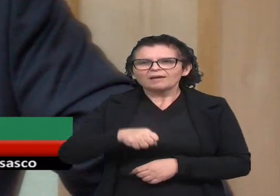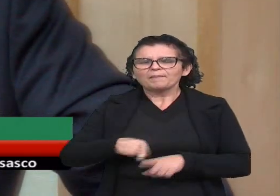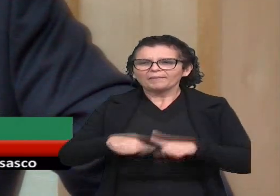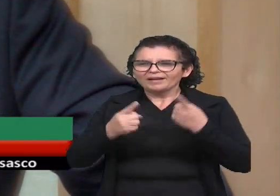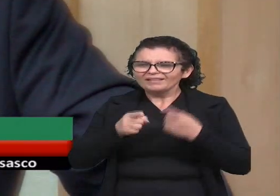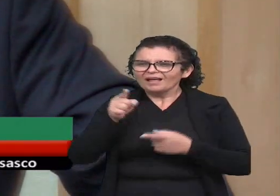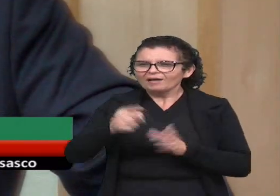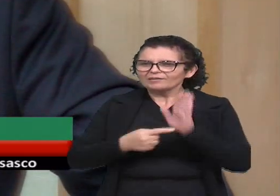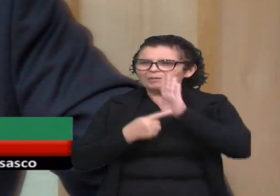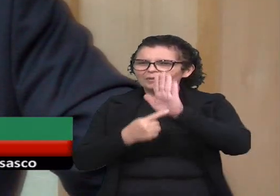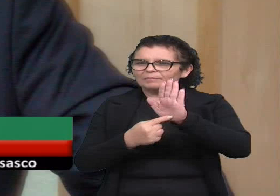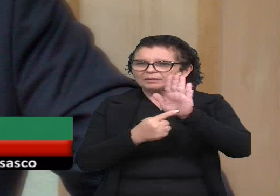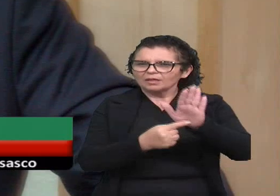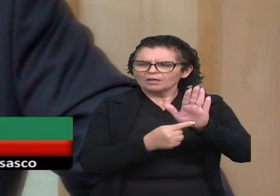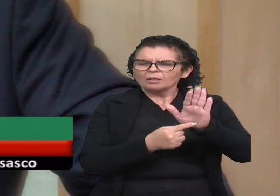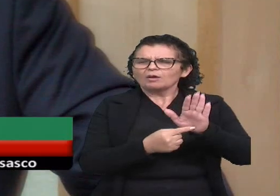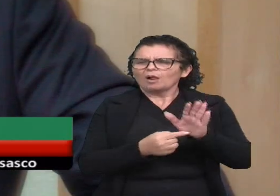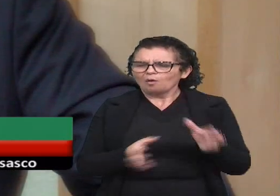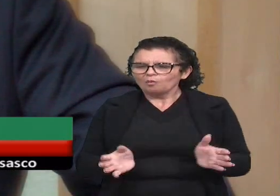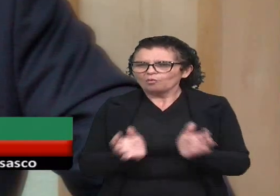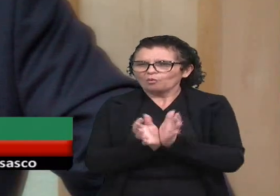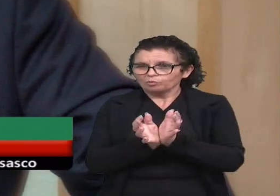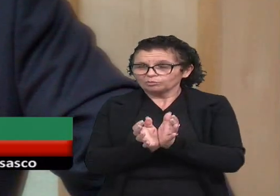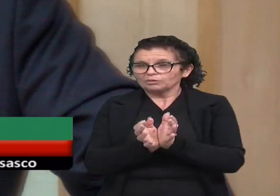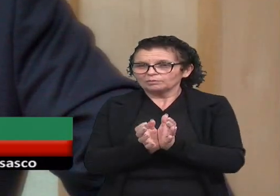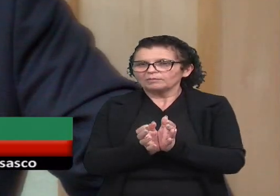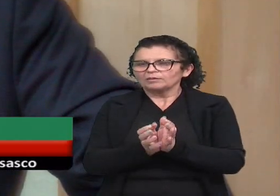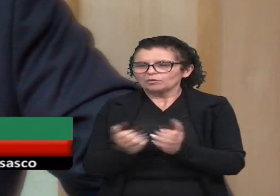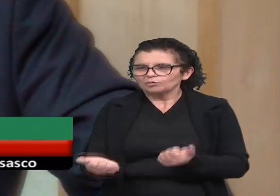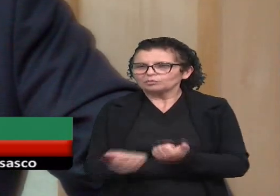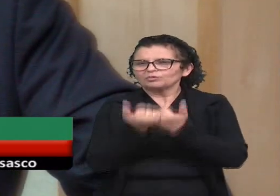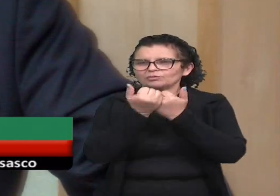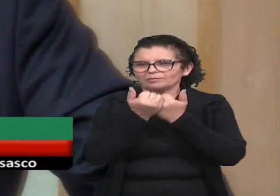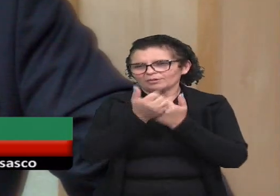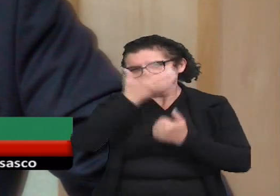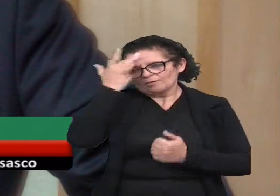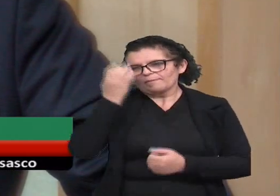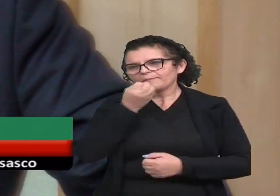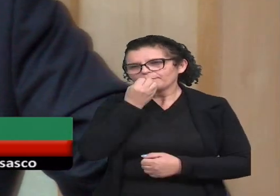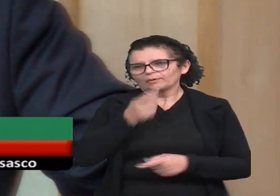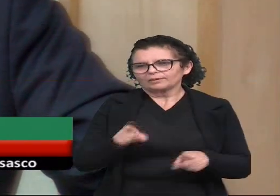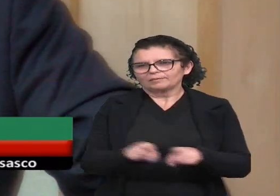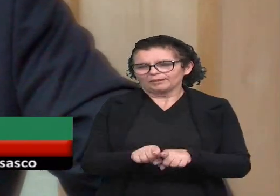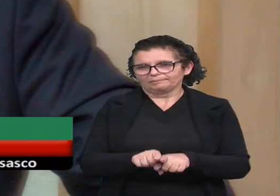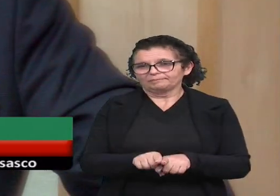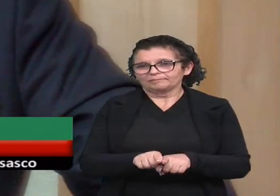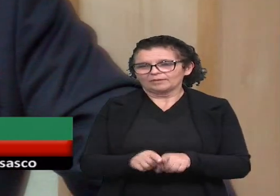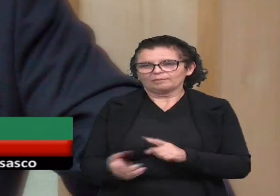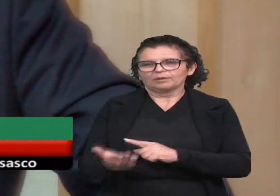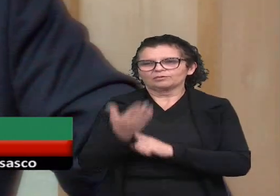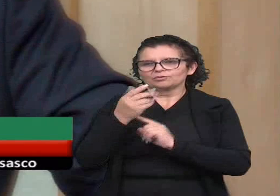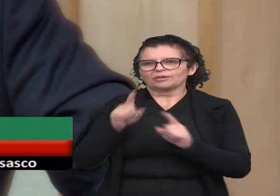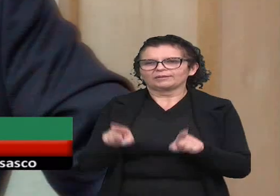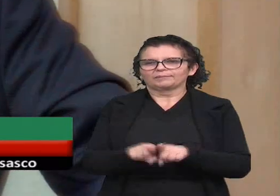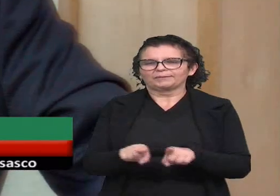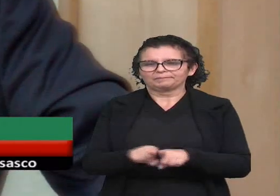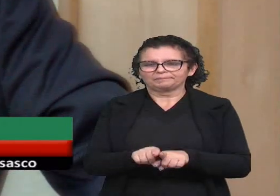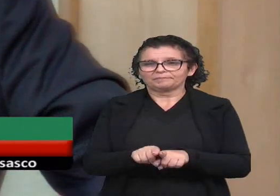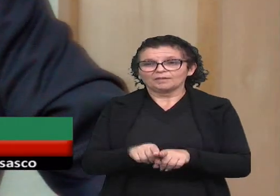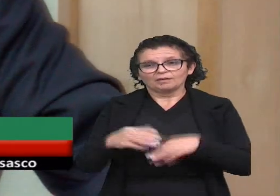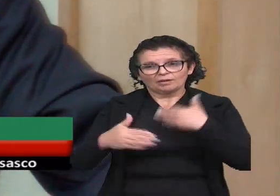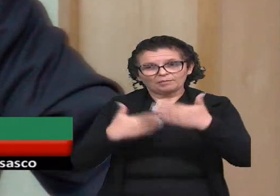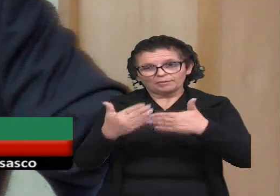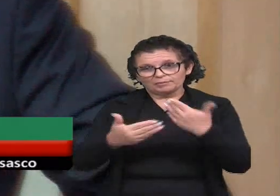vai estar apresentando pessoas competentes e compromissadas com o nosso povo aqui na nossa cidade para nos ajudar quando a